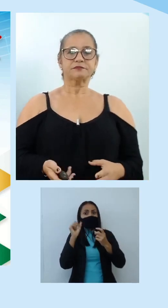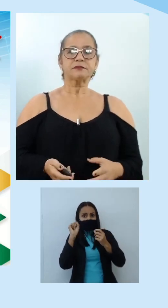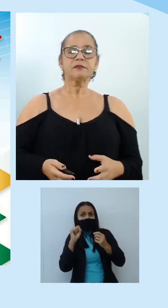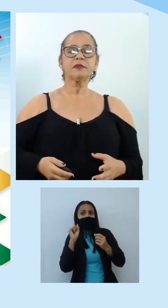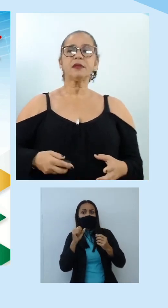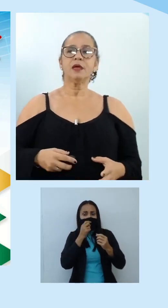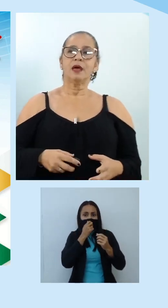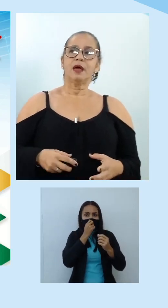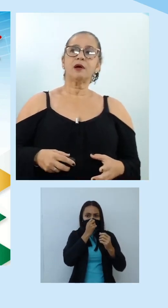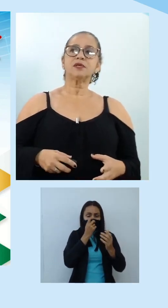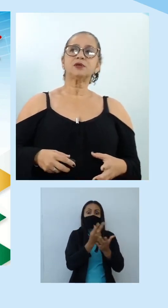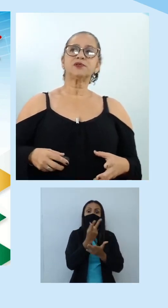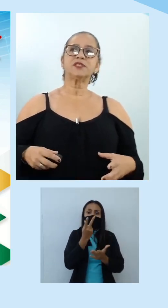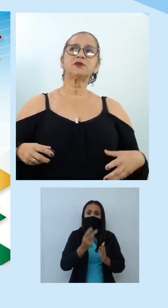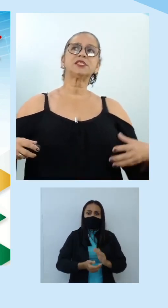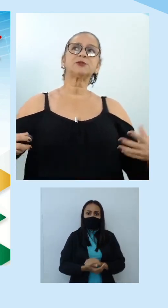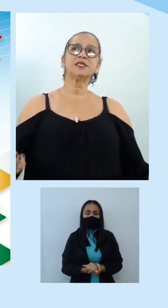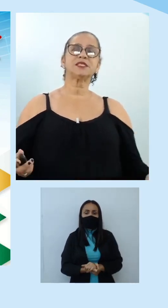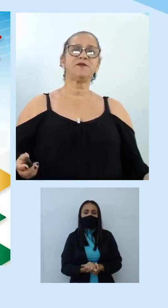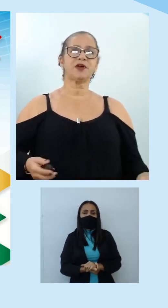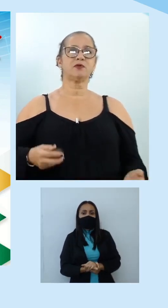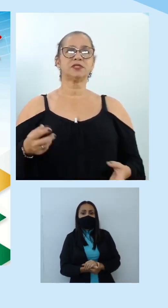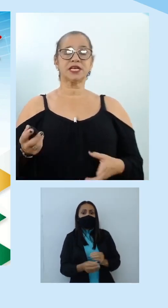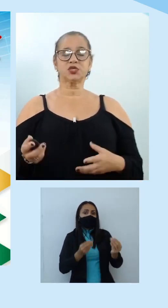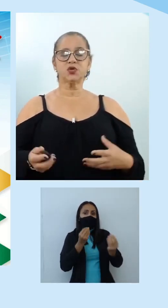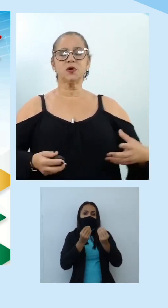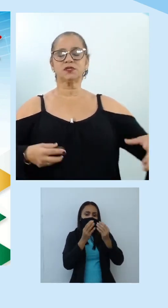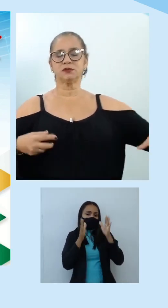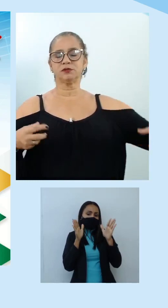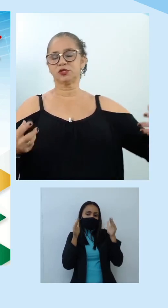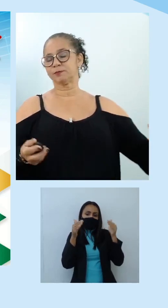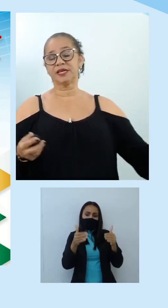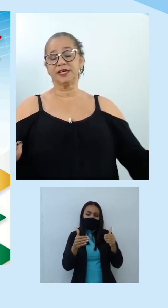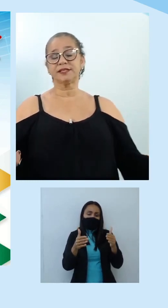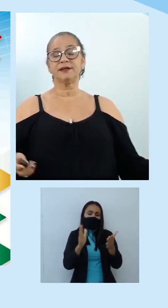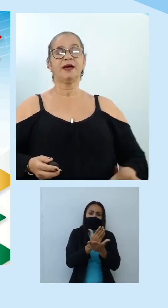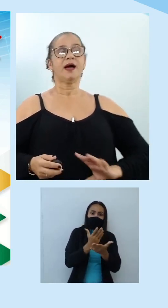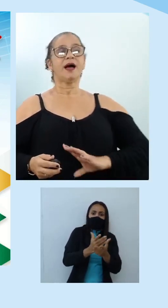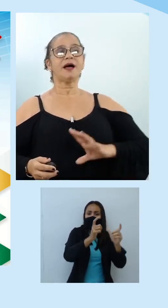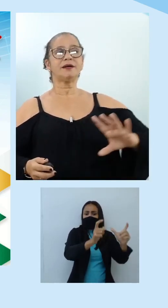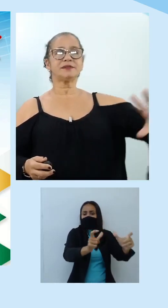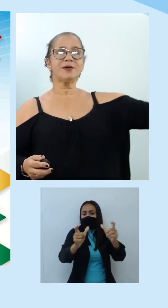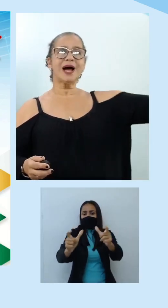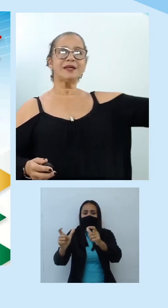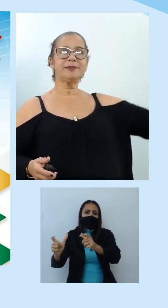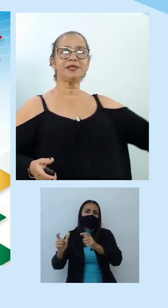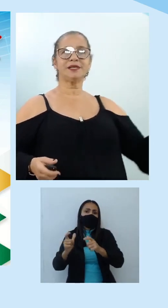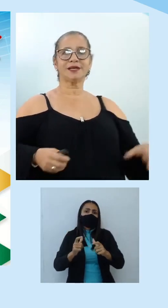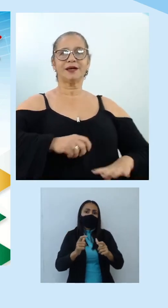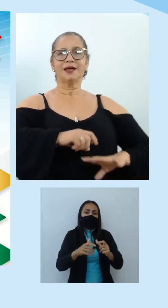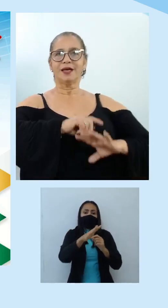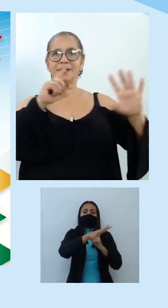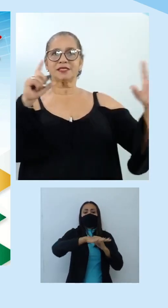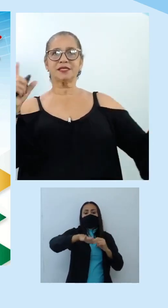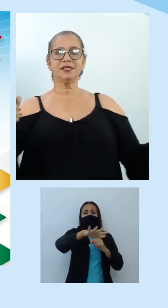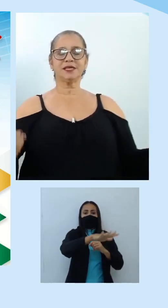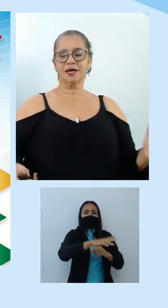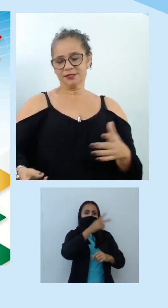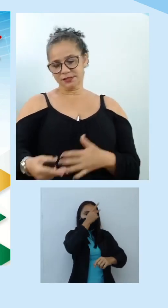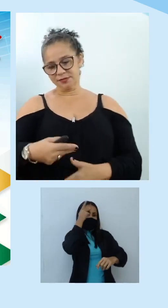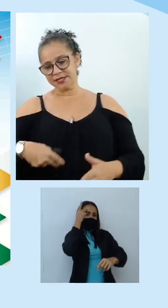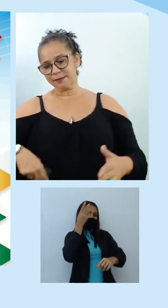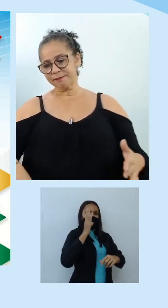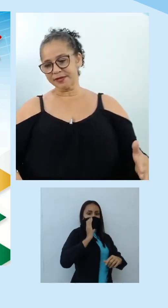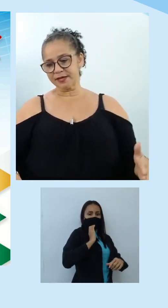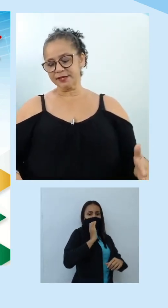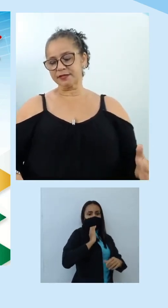tá? É uma coisa como se fosse coisa específica. Algumas regiões do planeta, tem uma área branca, é mais rica,